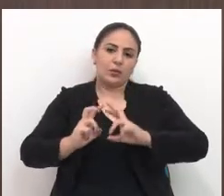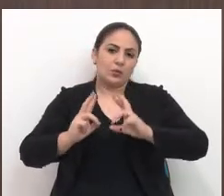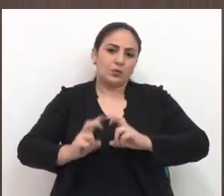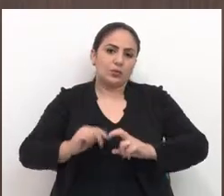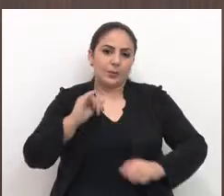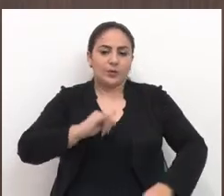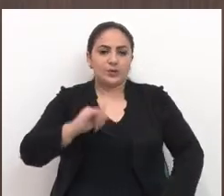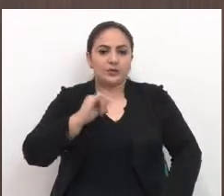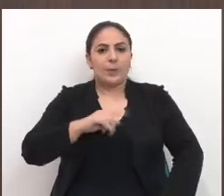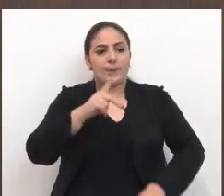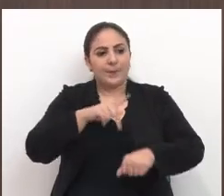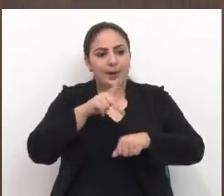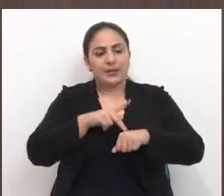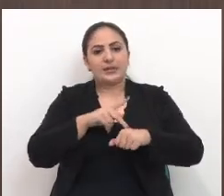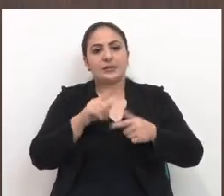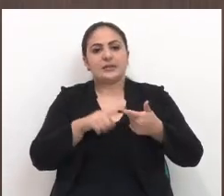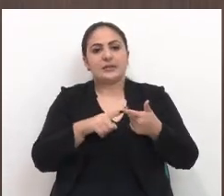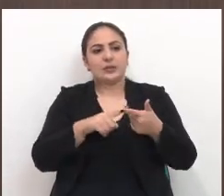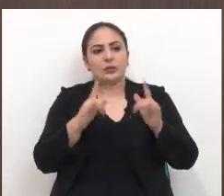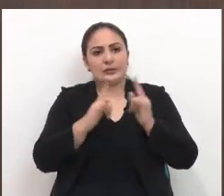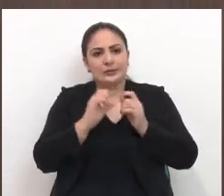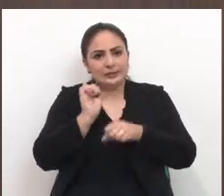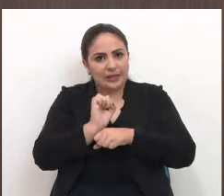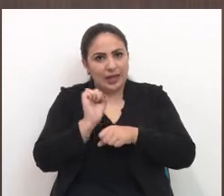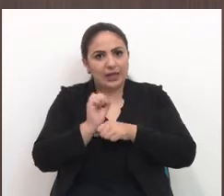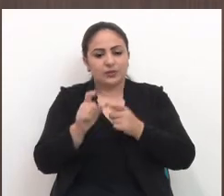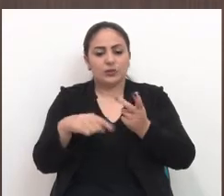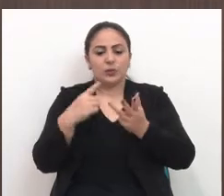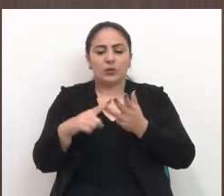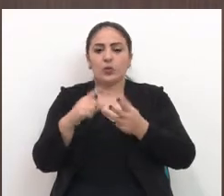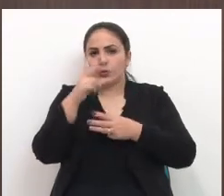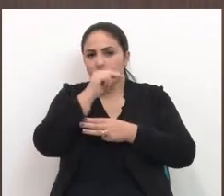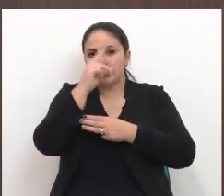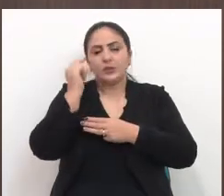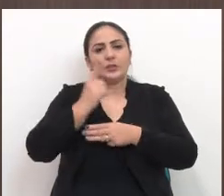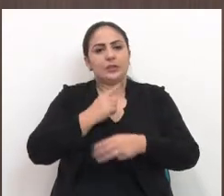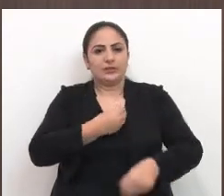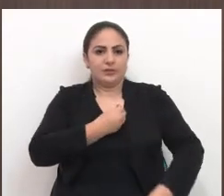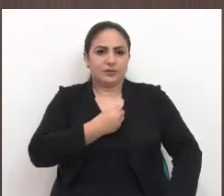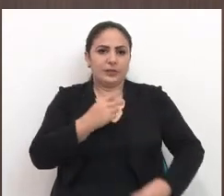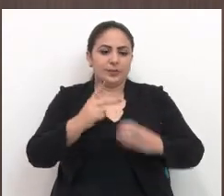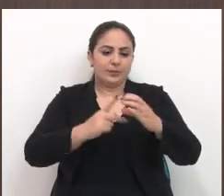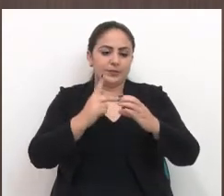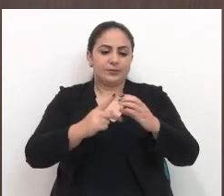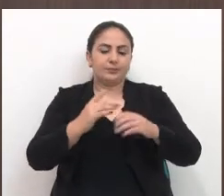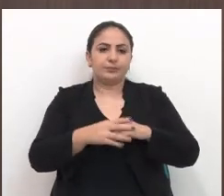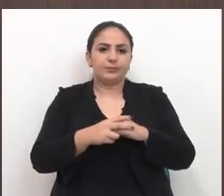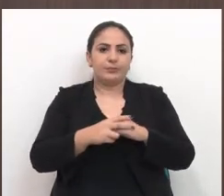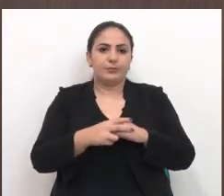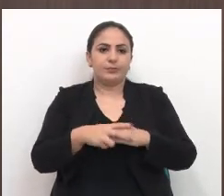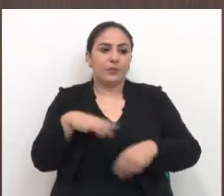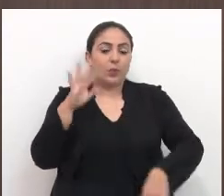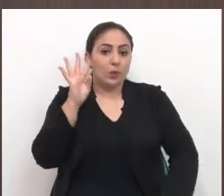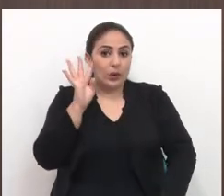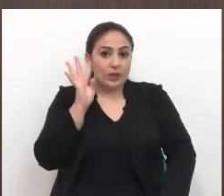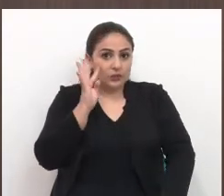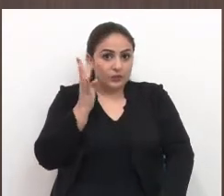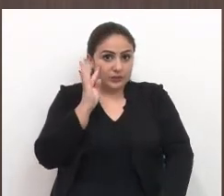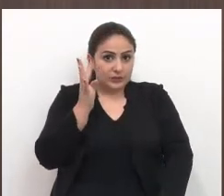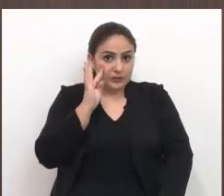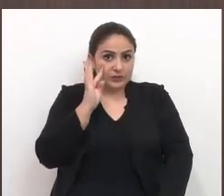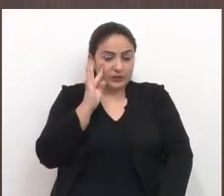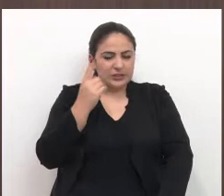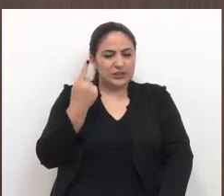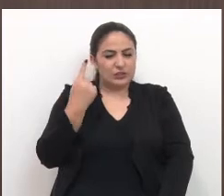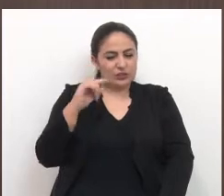assuntos importantes do país, importantes para o Estado, importantes para o município, passam pela Câmara de Vereadores. E quarta-feira,